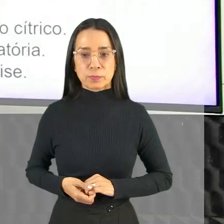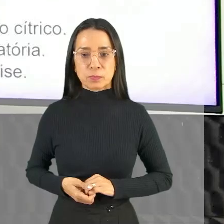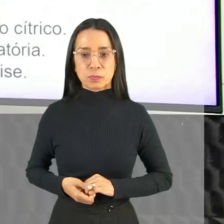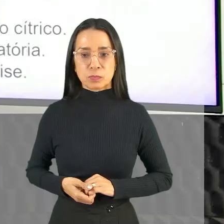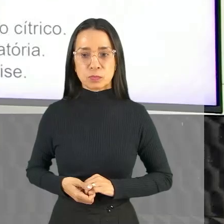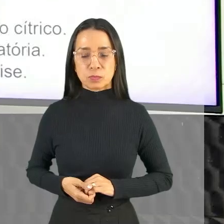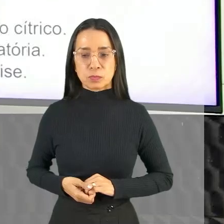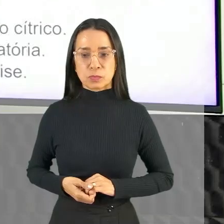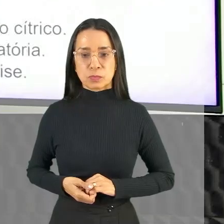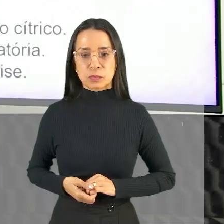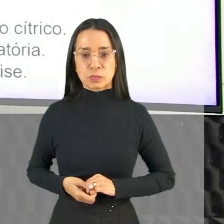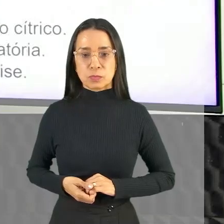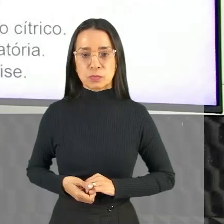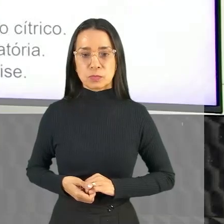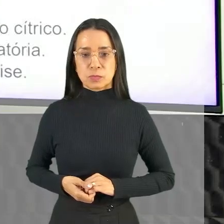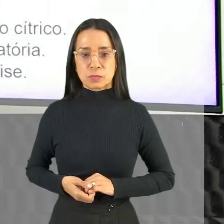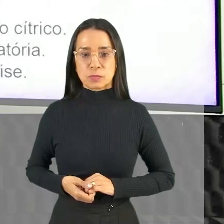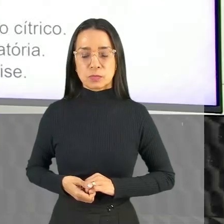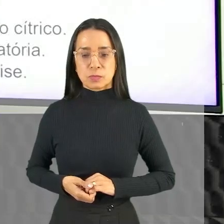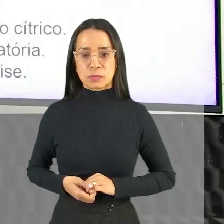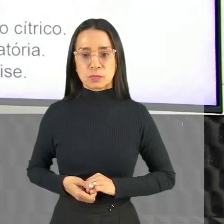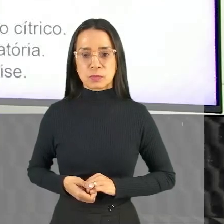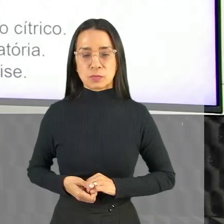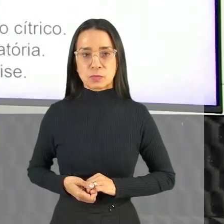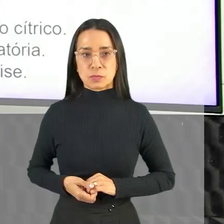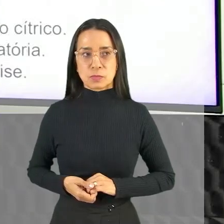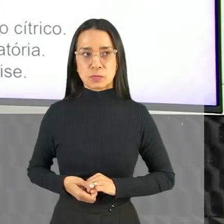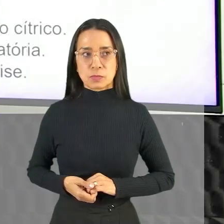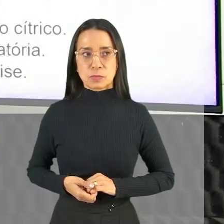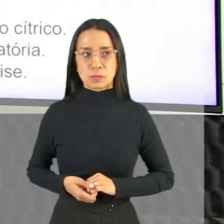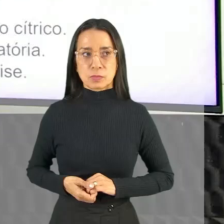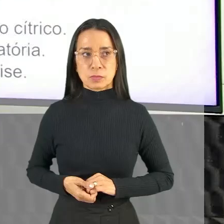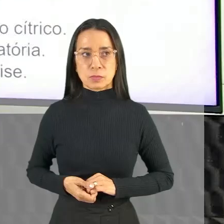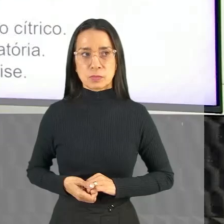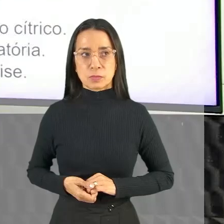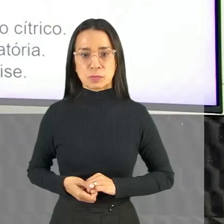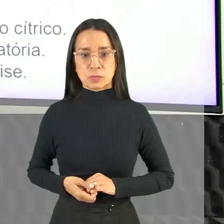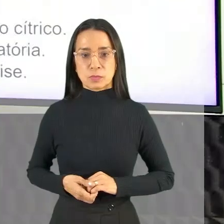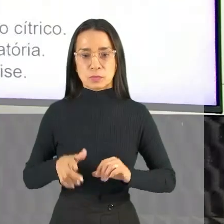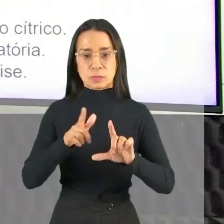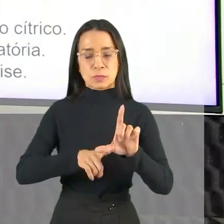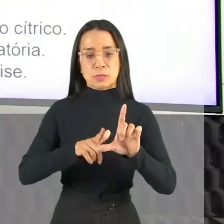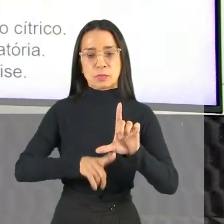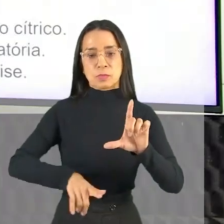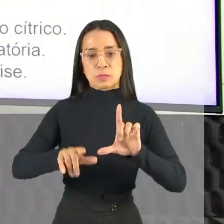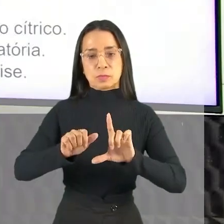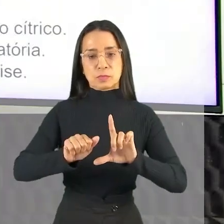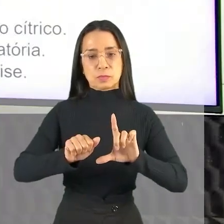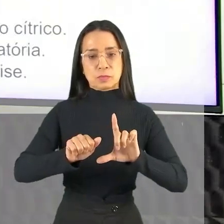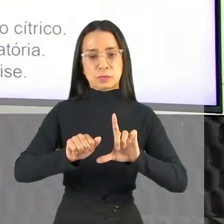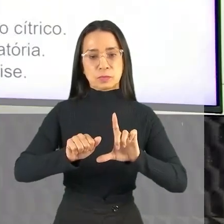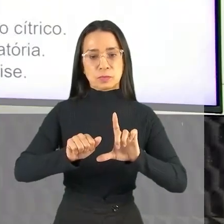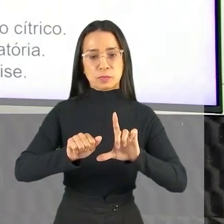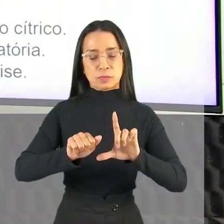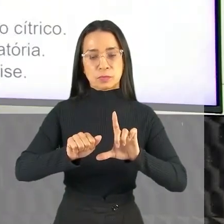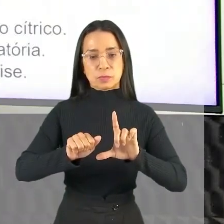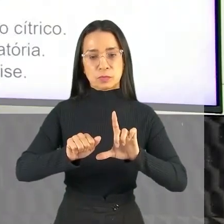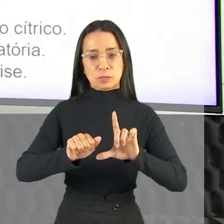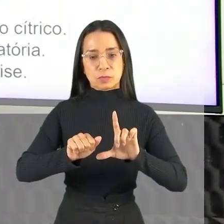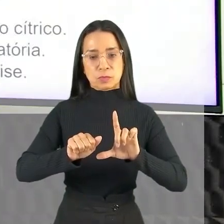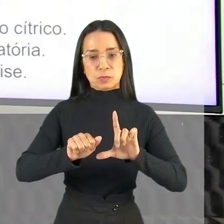da quebra da glicose, né? E a letra A diz assim, ó, a gente vai ver aqui a